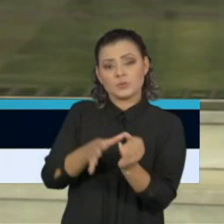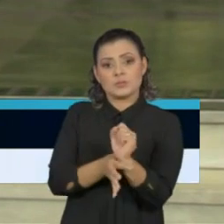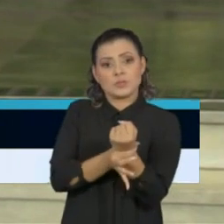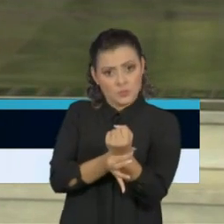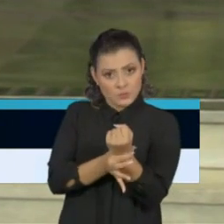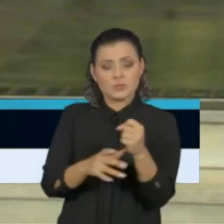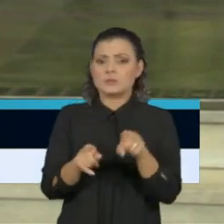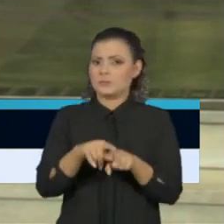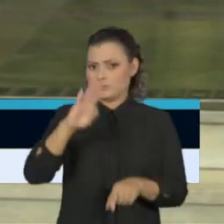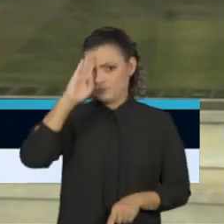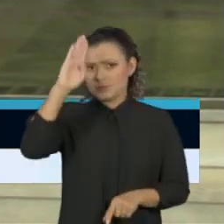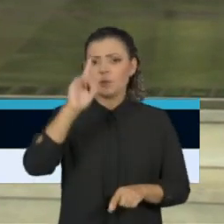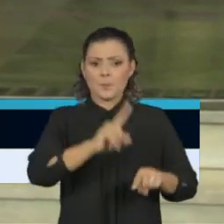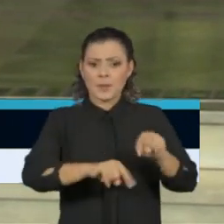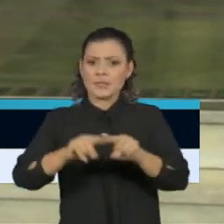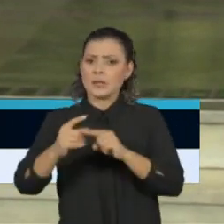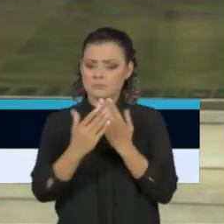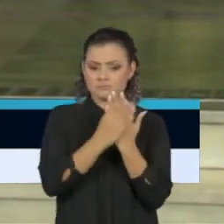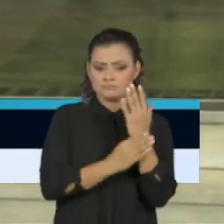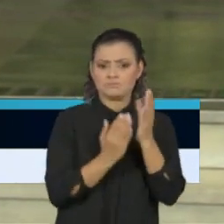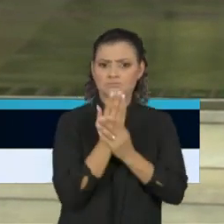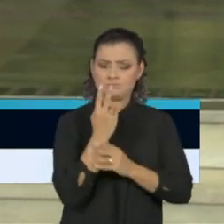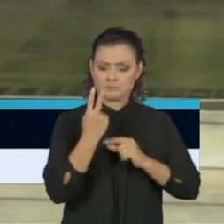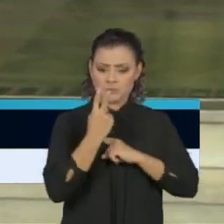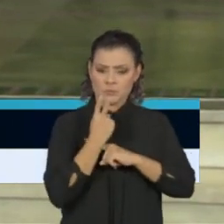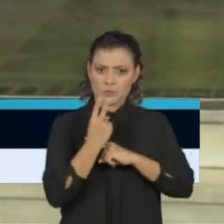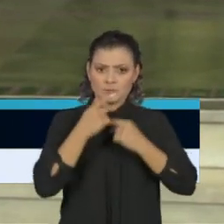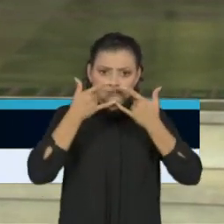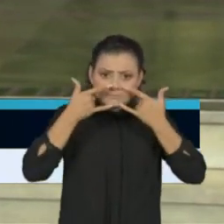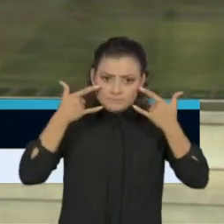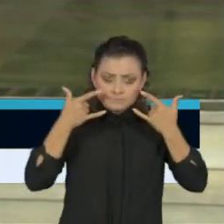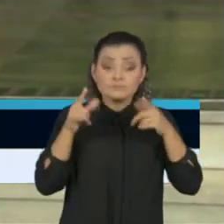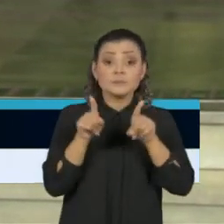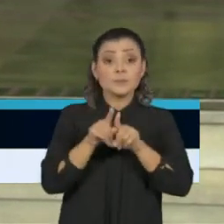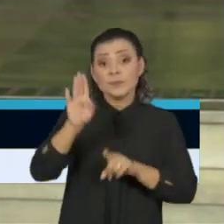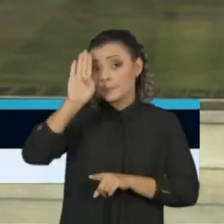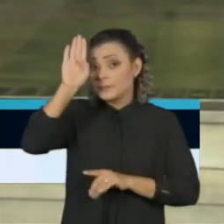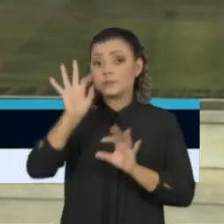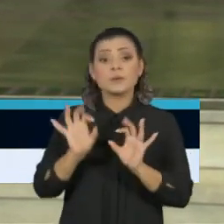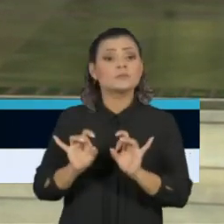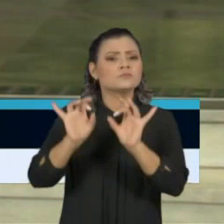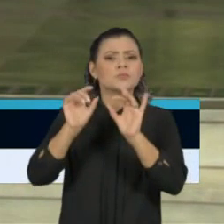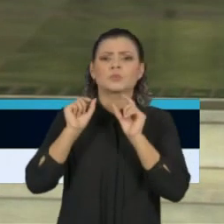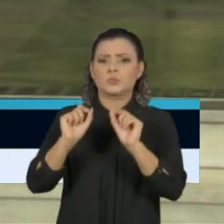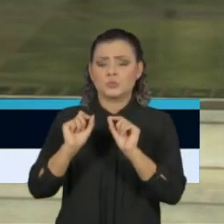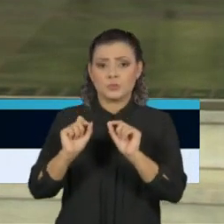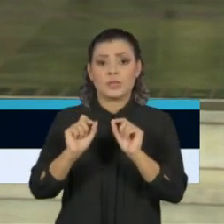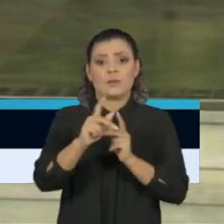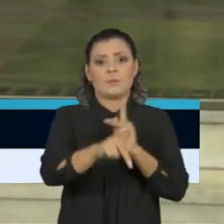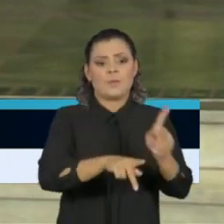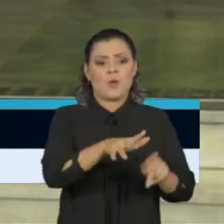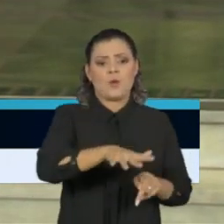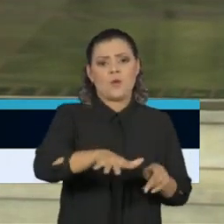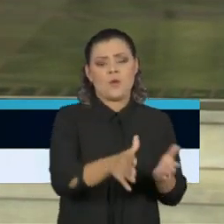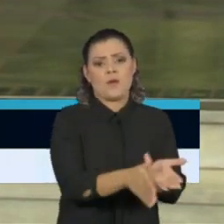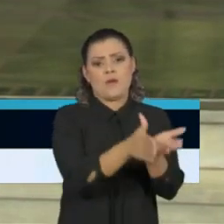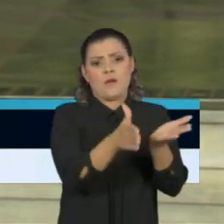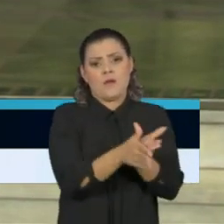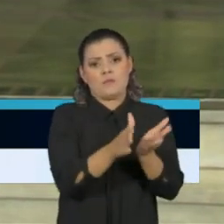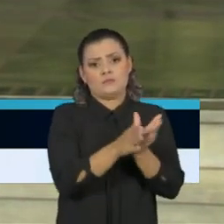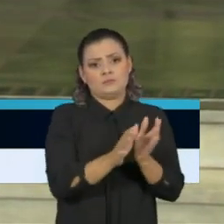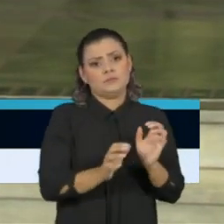segurança, sobretudo com equipamentos de proteção individual e especialmente às comunidades mais carentes do nosso